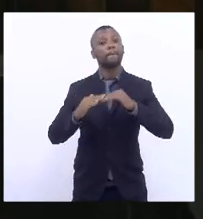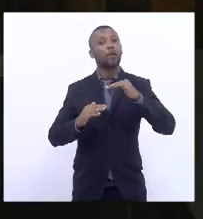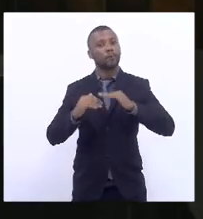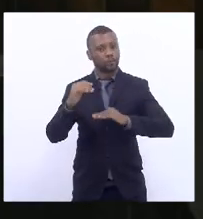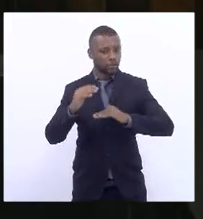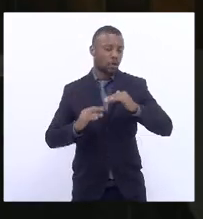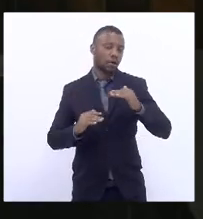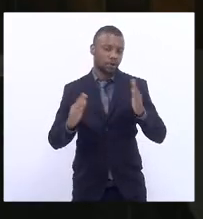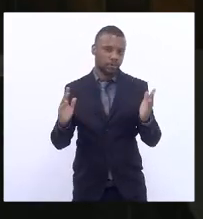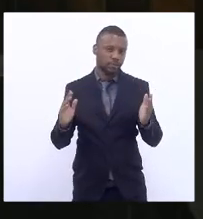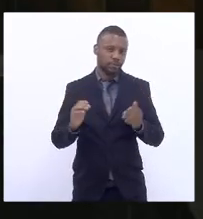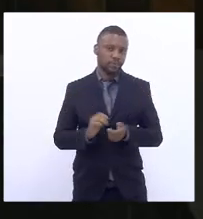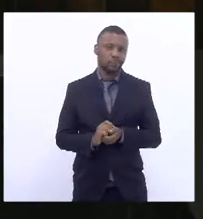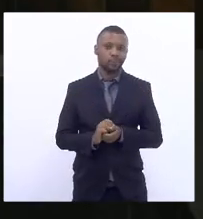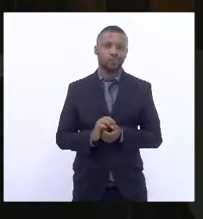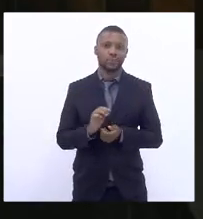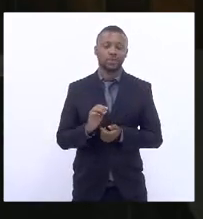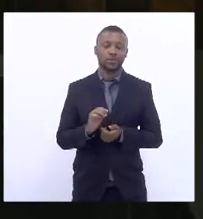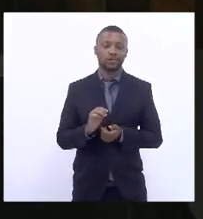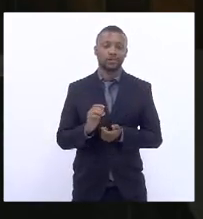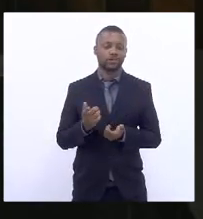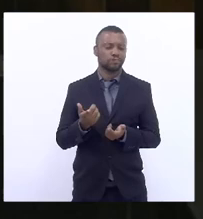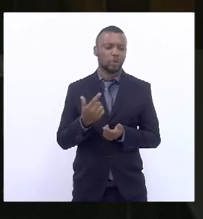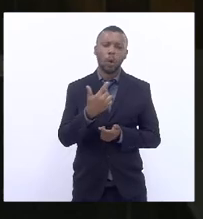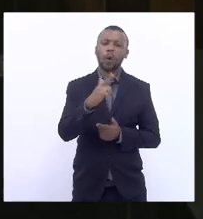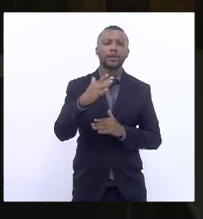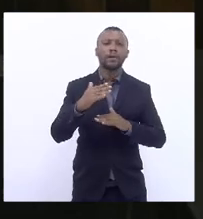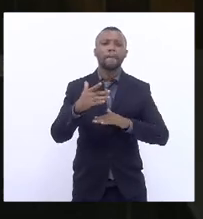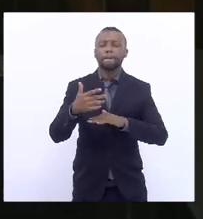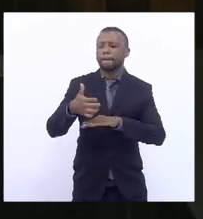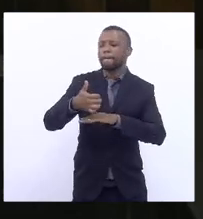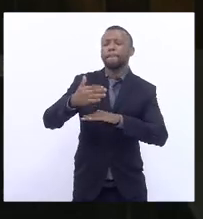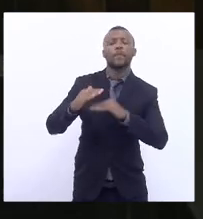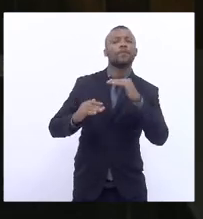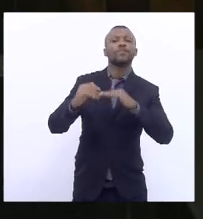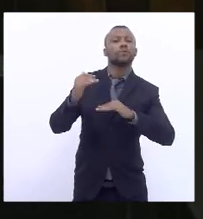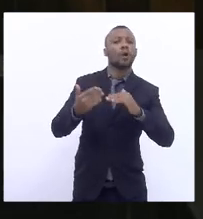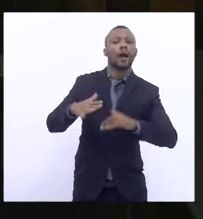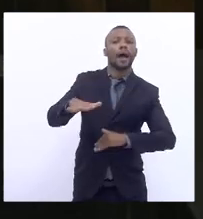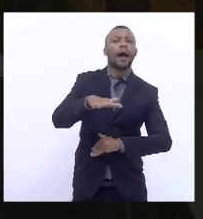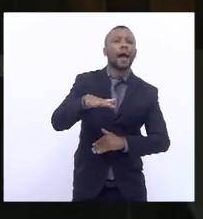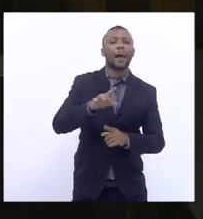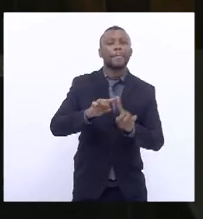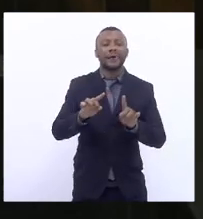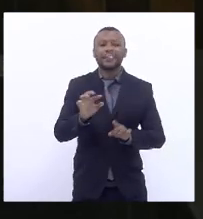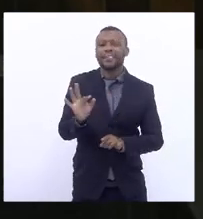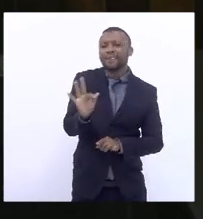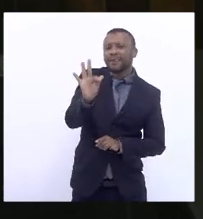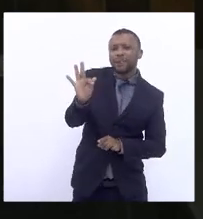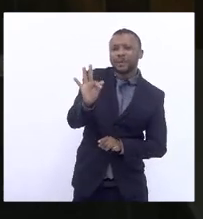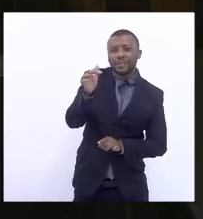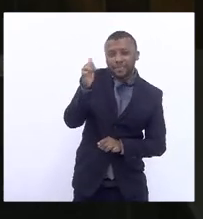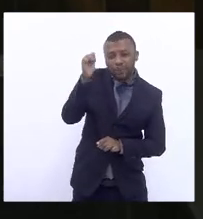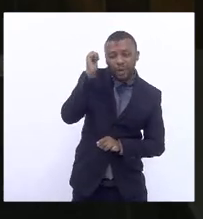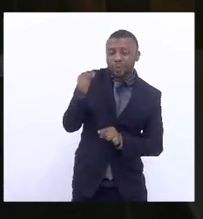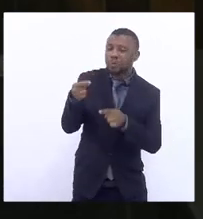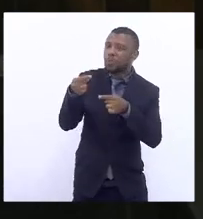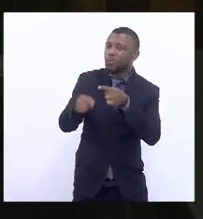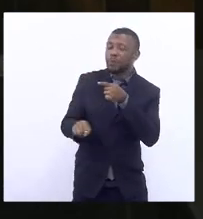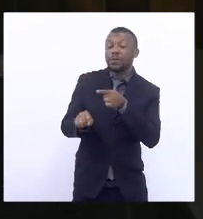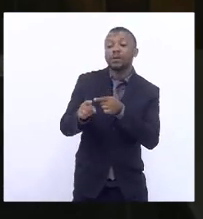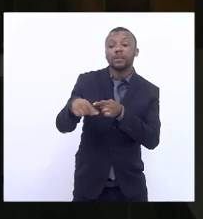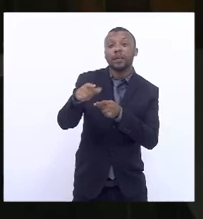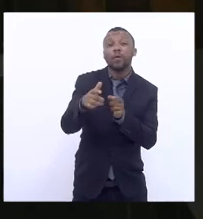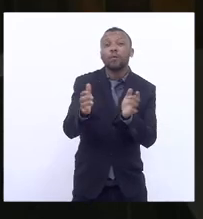outras profissões. Ela não falou a palavra carreira, outras coisas para fazer. Mas esse negócio de faculdade, de vestibular, não é para a gente, não. Isso aí é para o